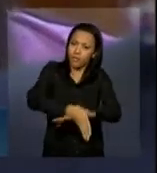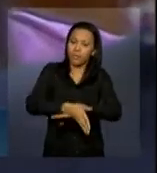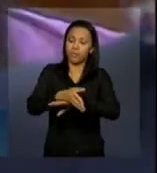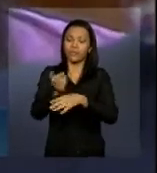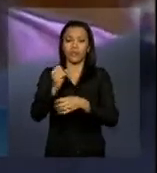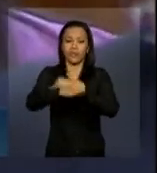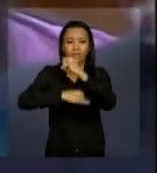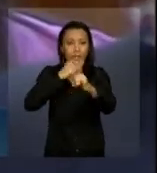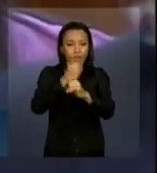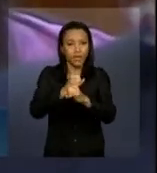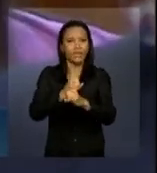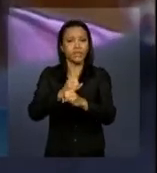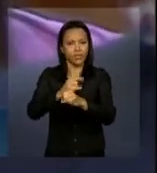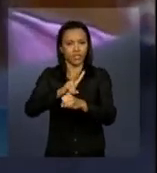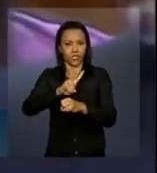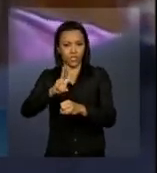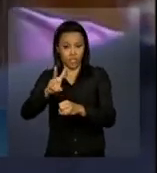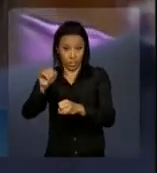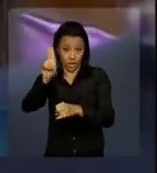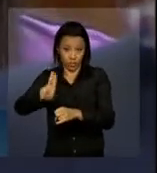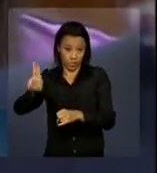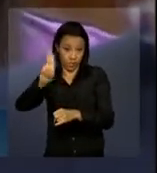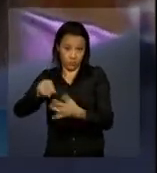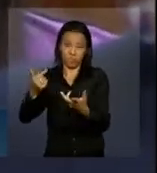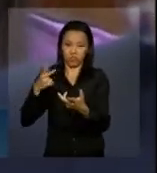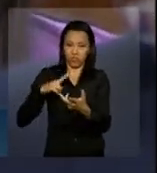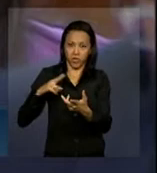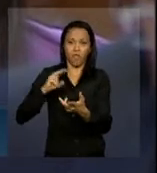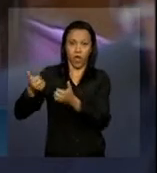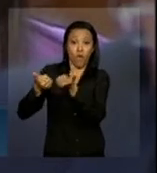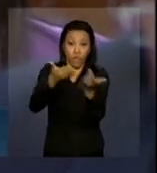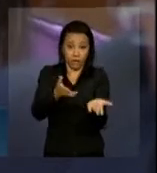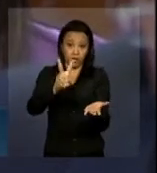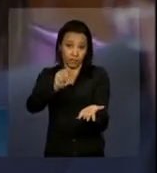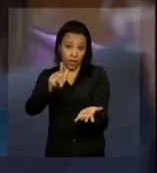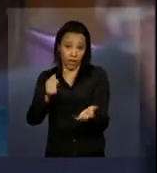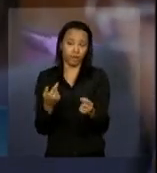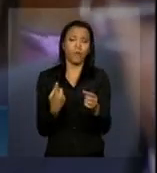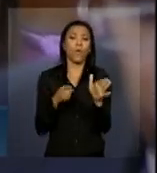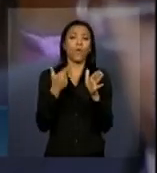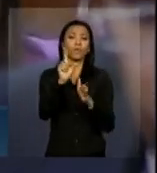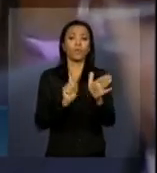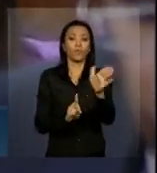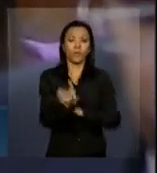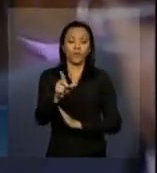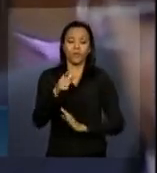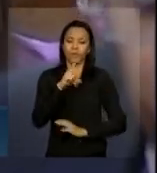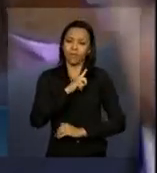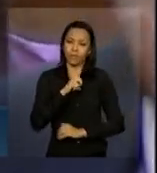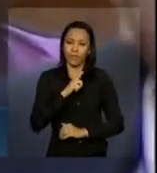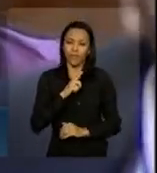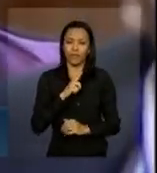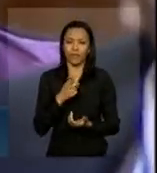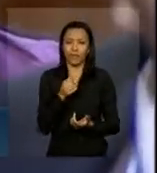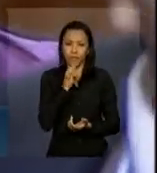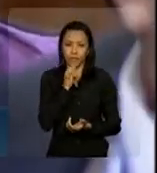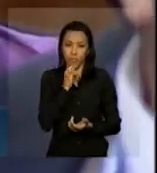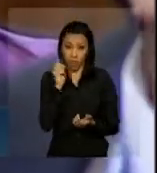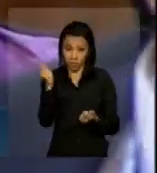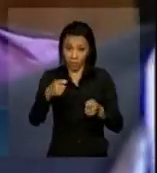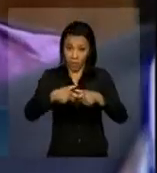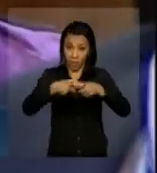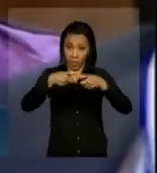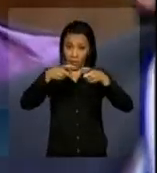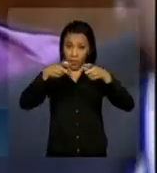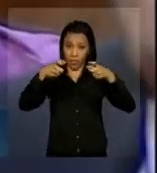dessas instituições que vão oferecer as vagas em uma outra pergunta é algum alguma expectativa de aumentar